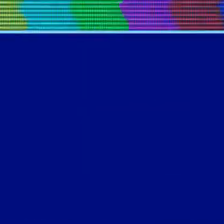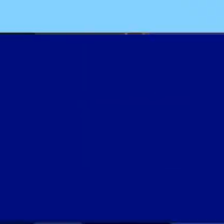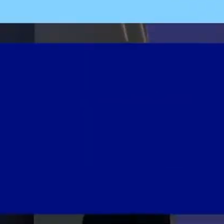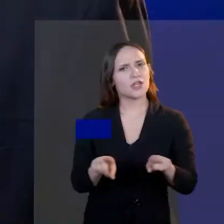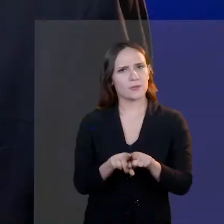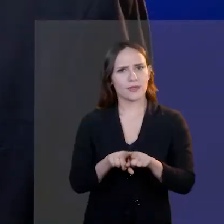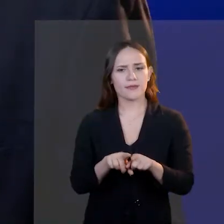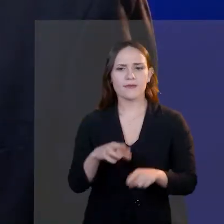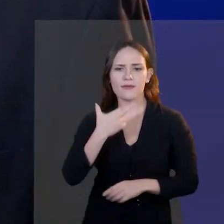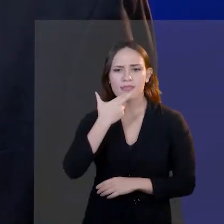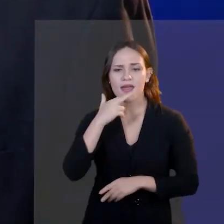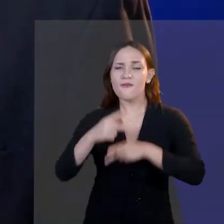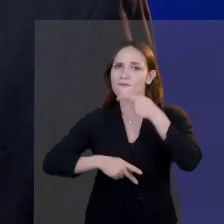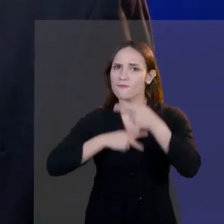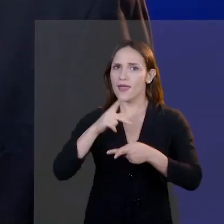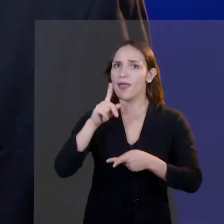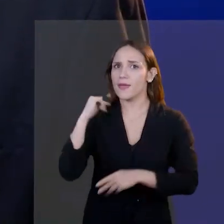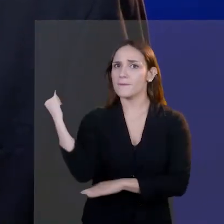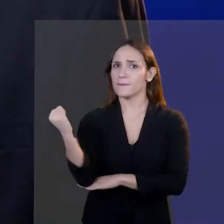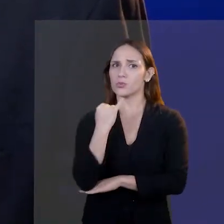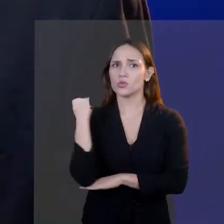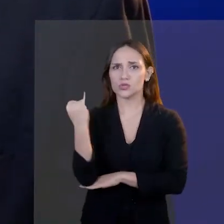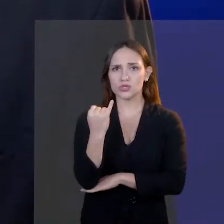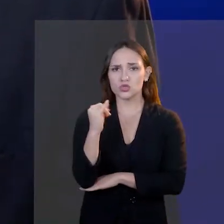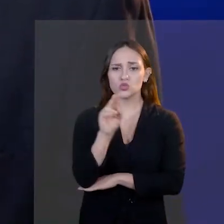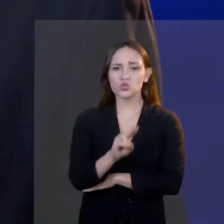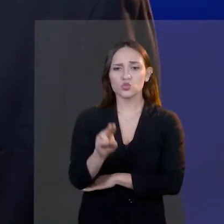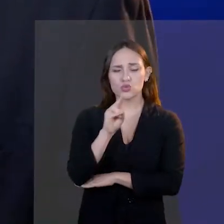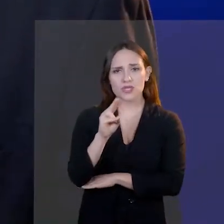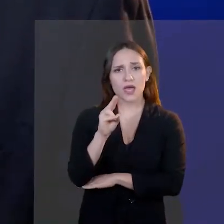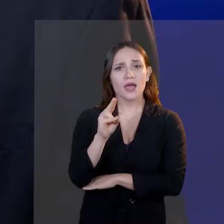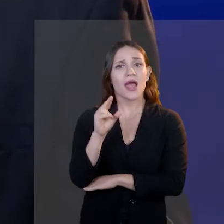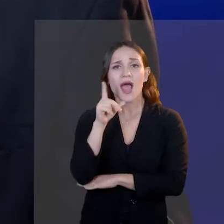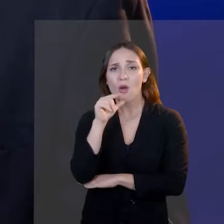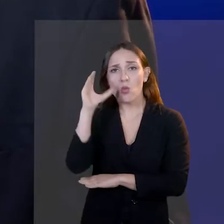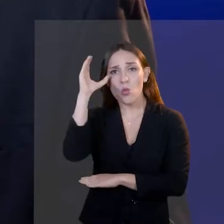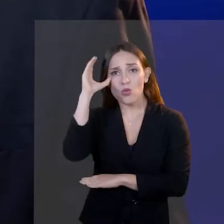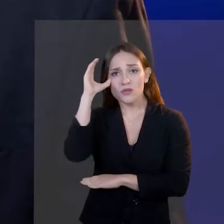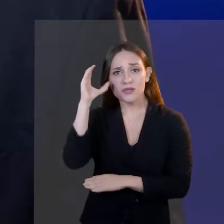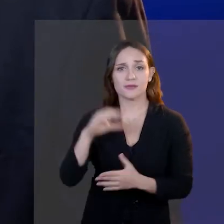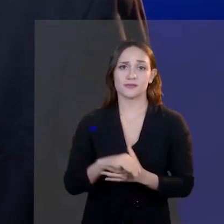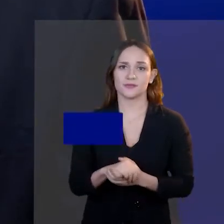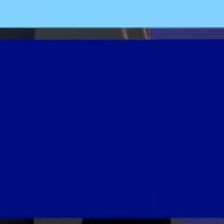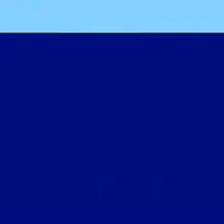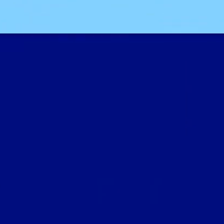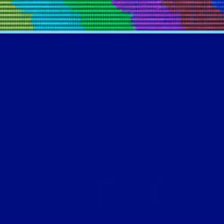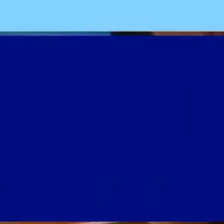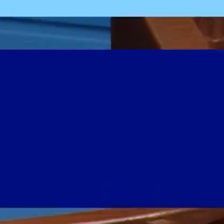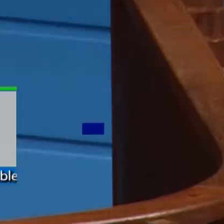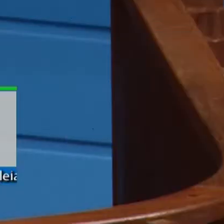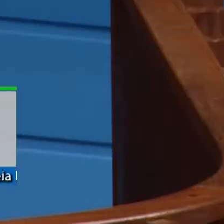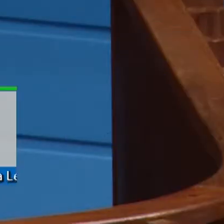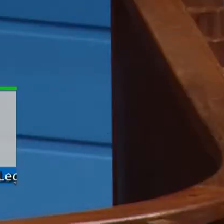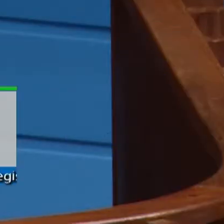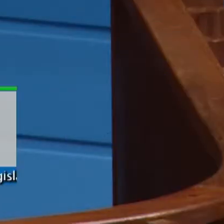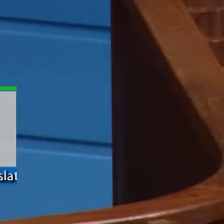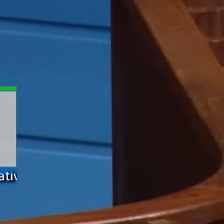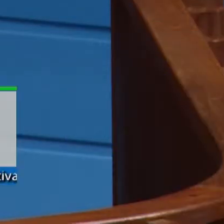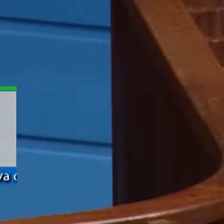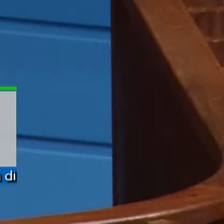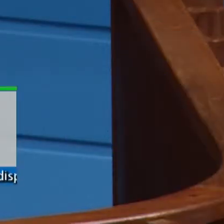residências. No mesmo sentido, Renato Câmara também destacou a importância do consumo consciente da água. É um